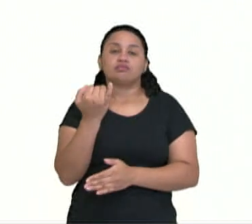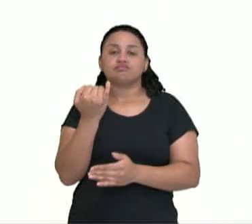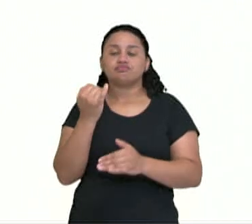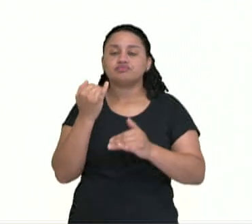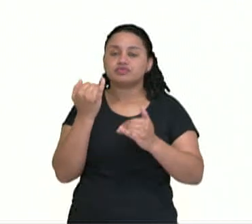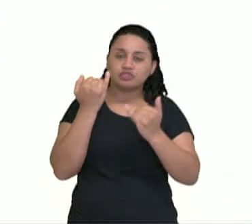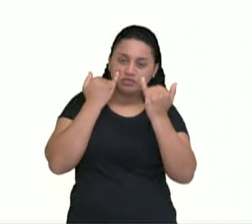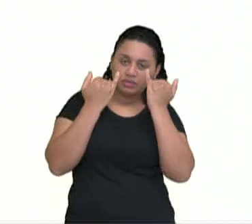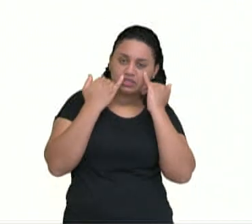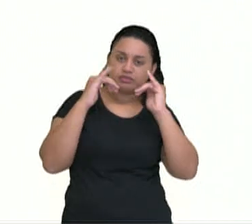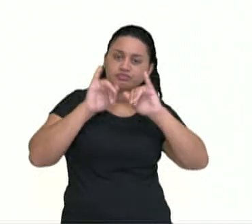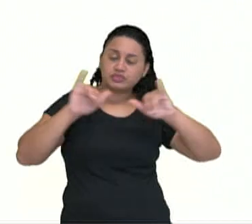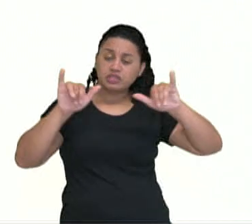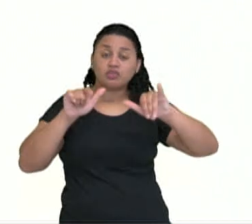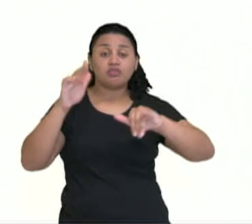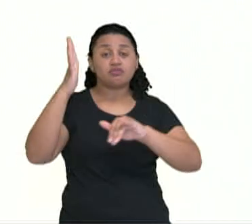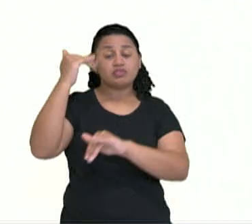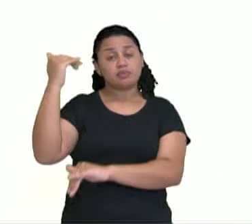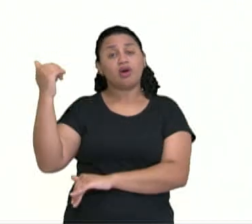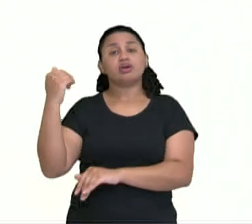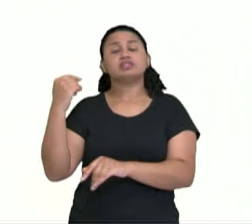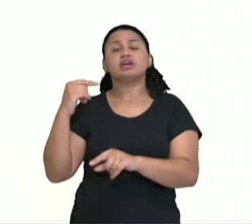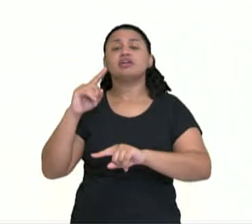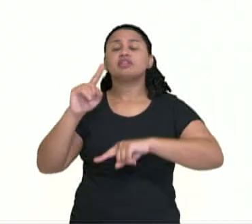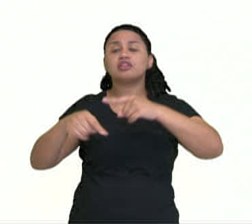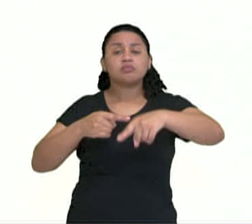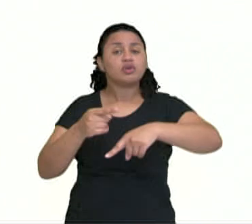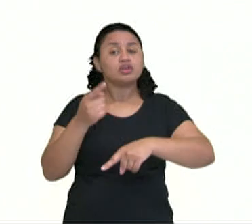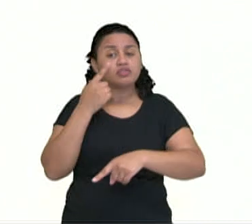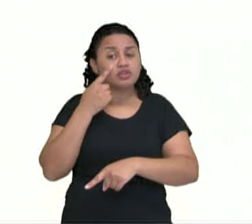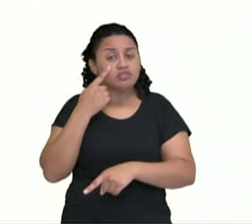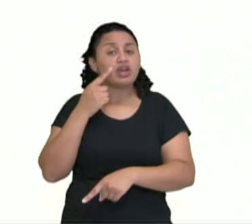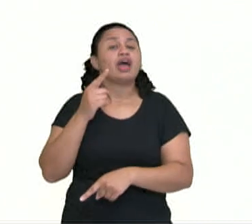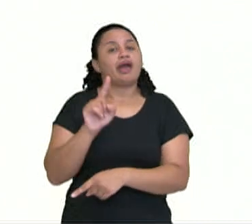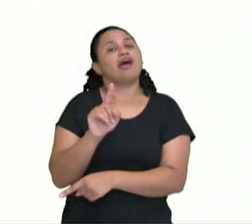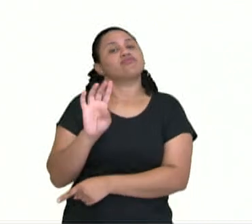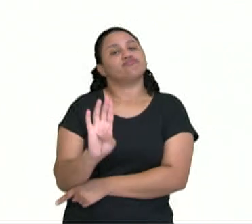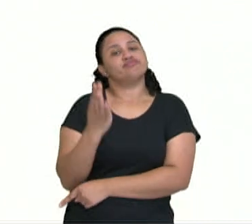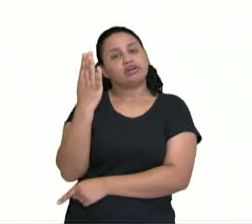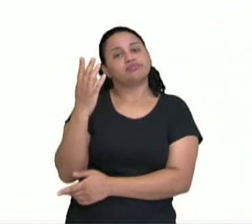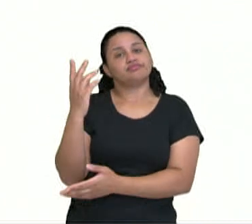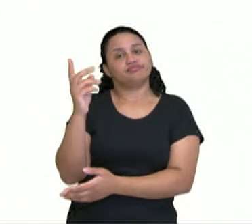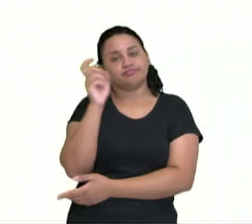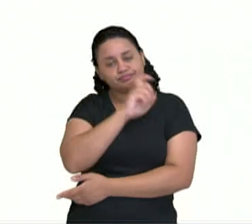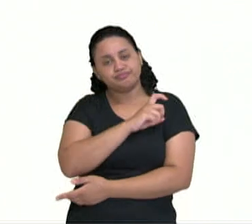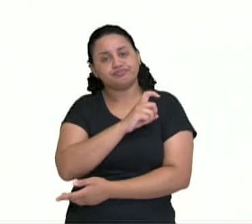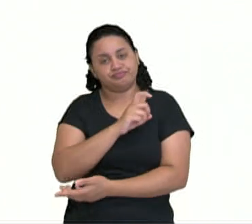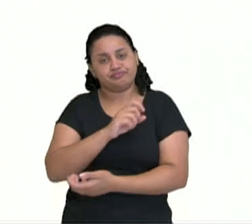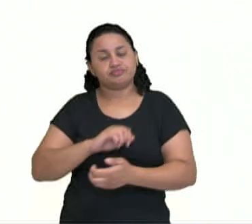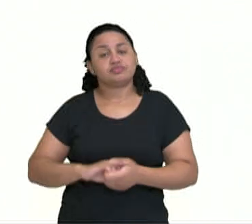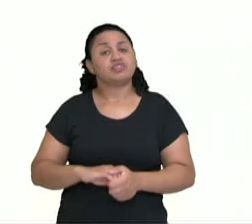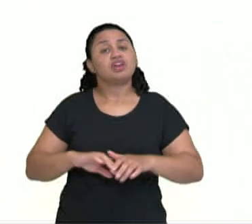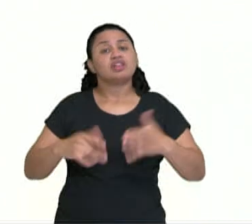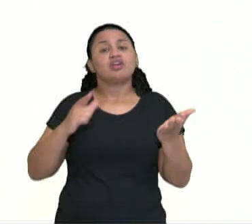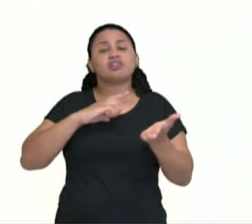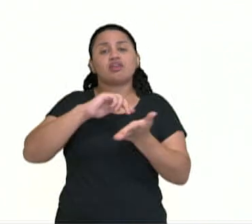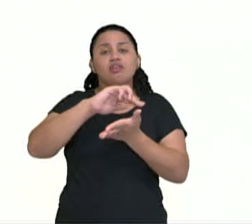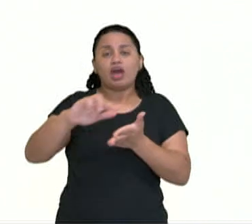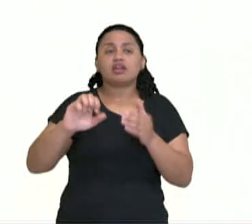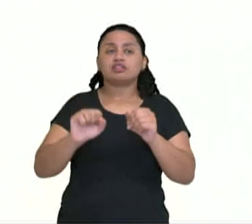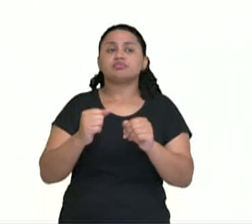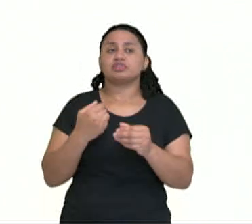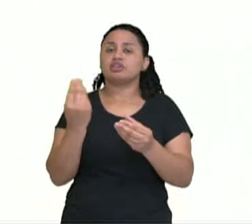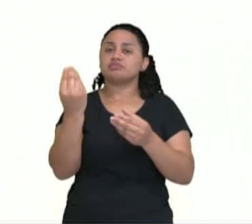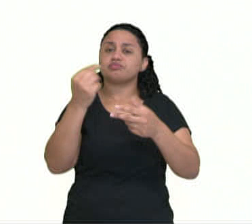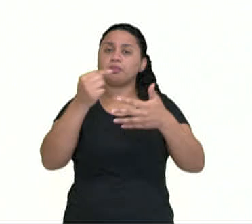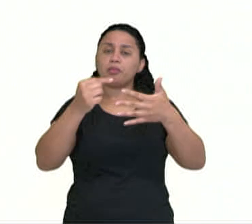ficou famosa, né, e que depois foi descoberto que era uma notícia falsa. Bom, existem várias que nós podemos citar, mas